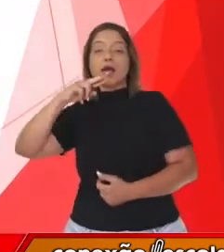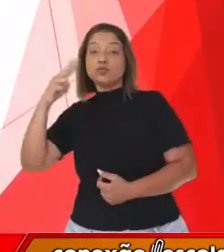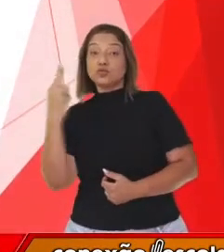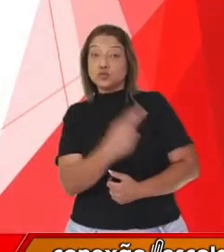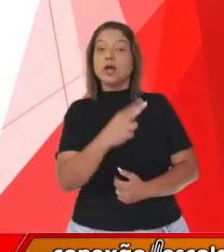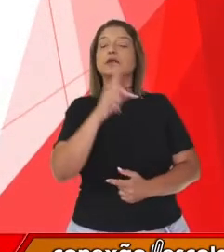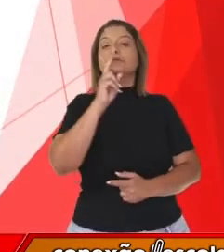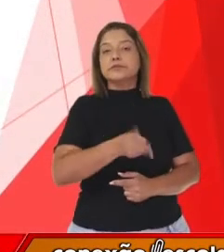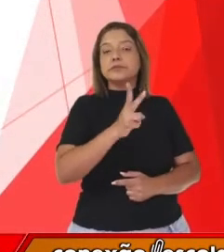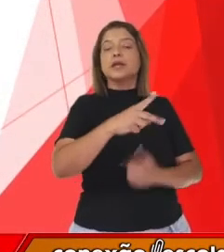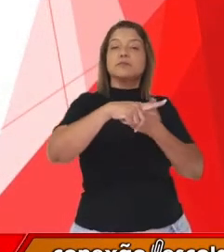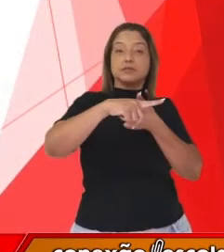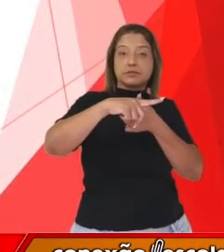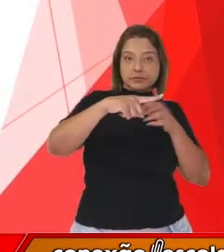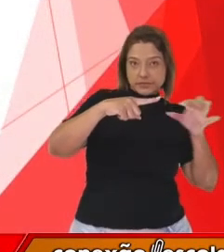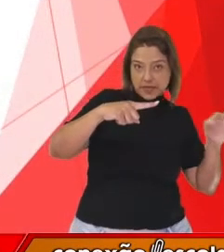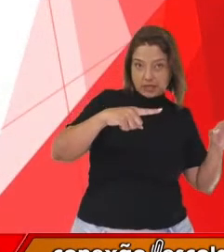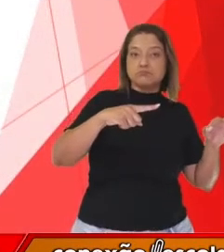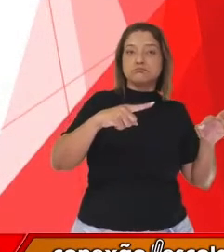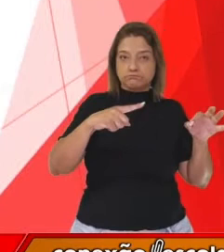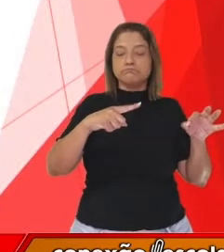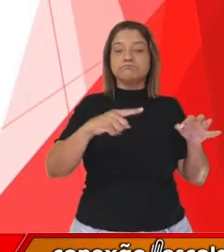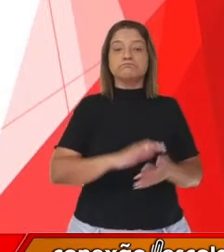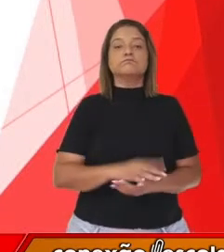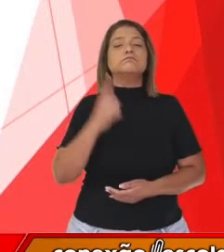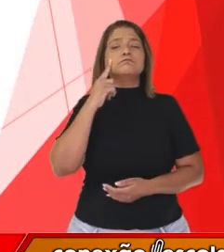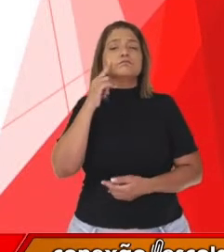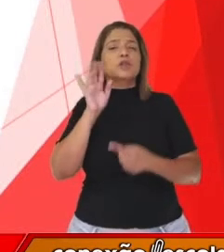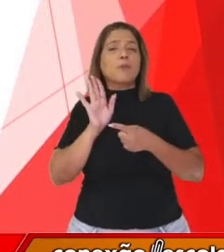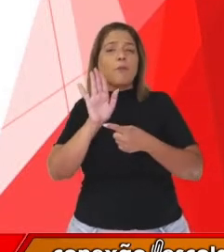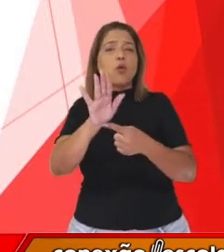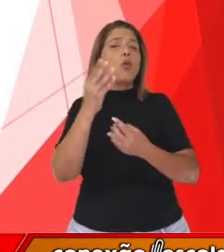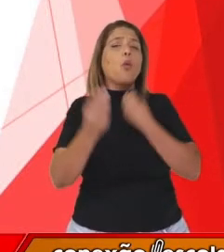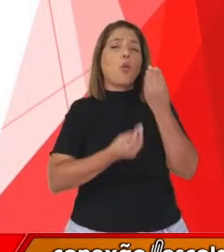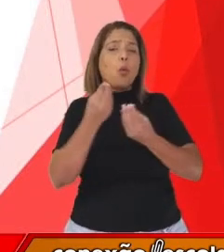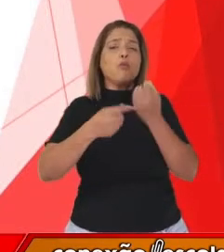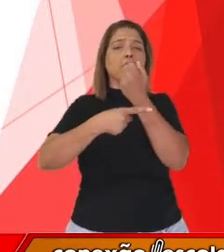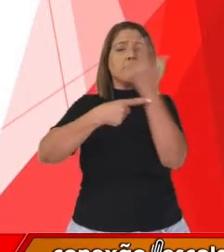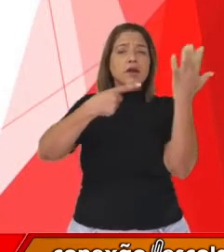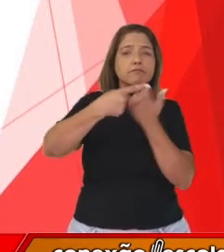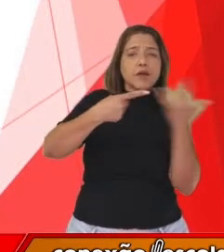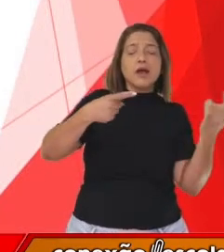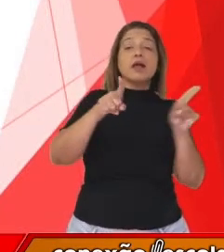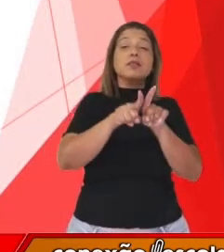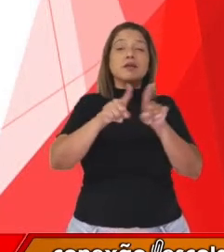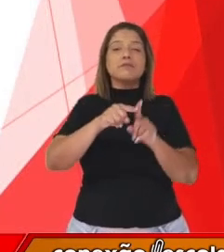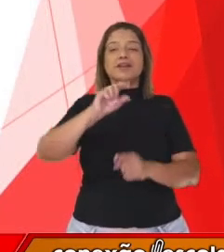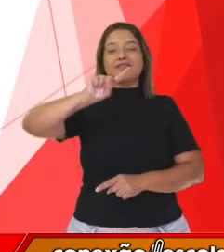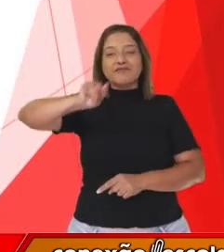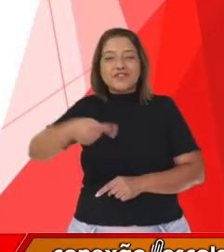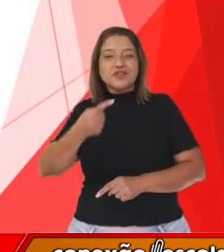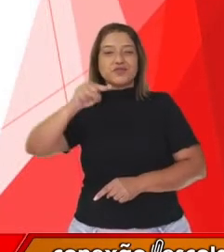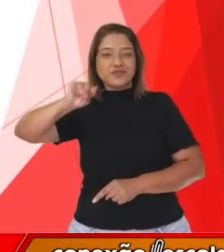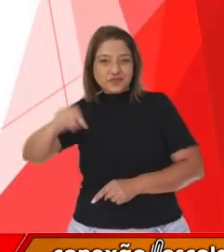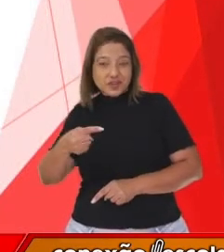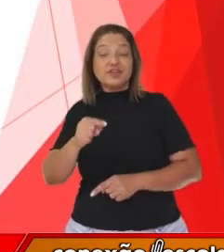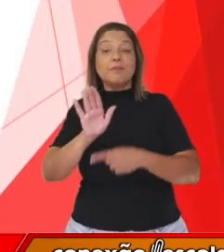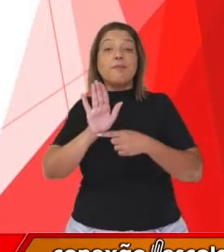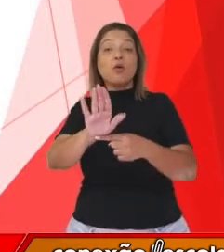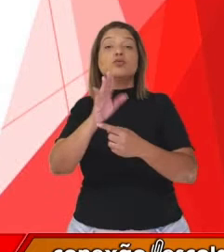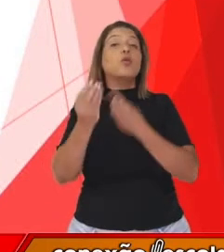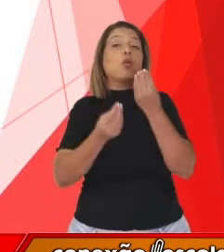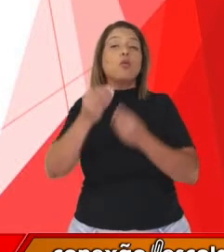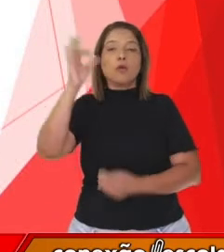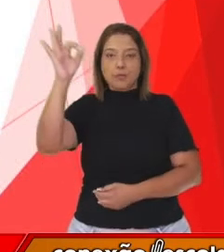Vamos ver a representação fracionária e decimal de uma porcentagem. A utilização